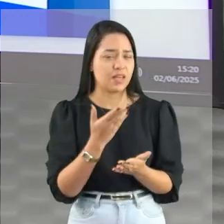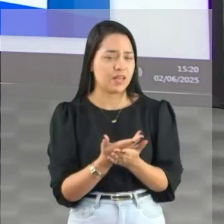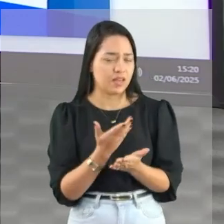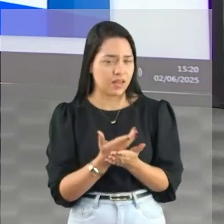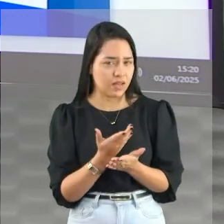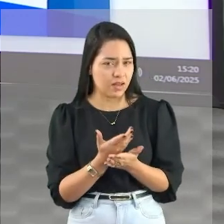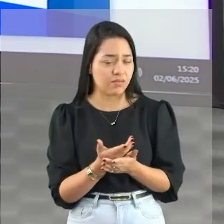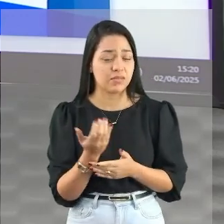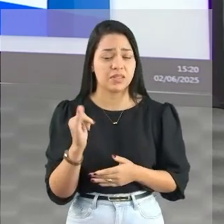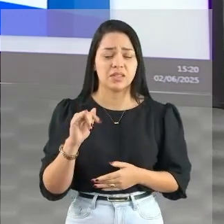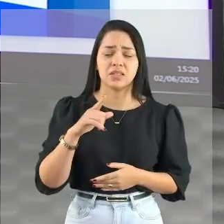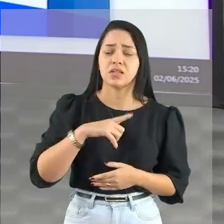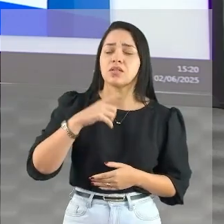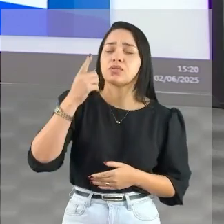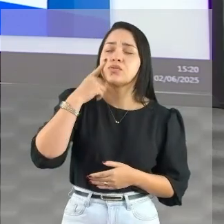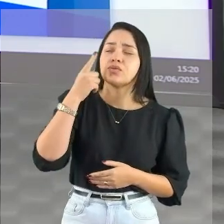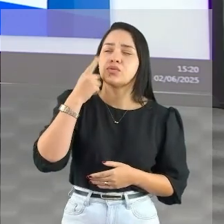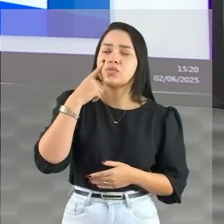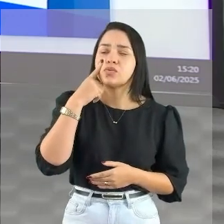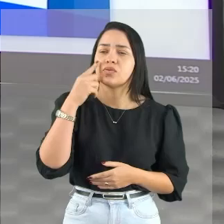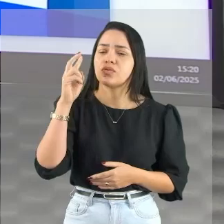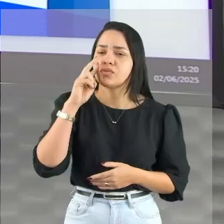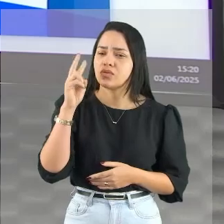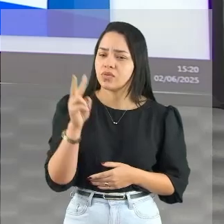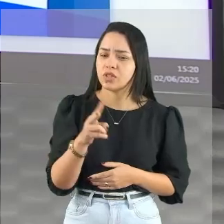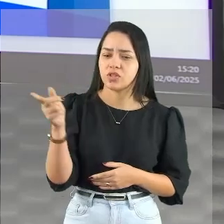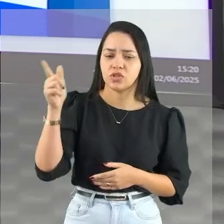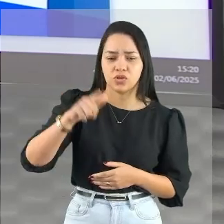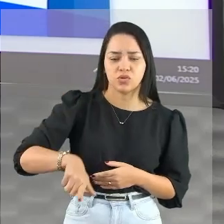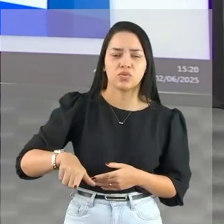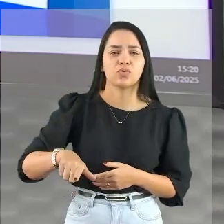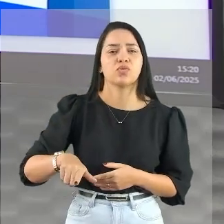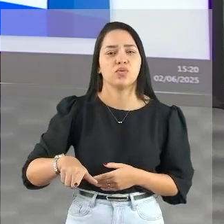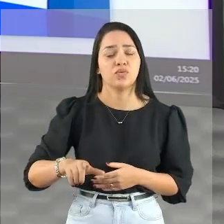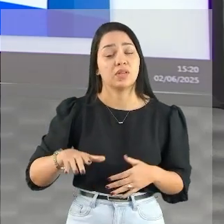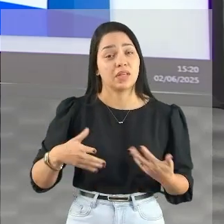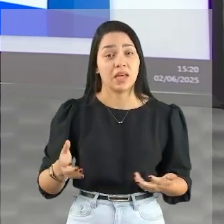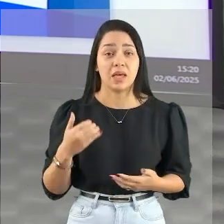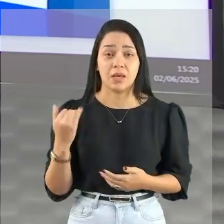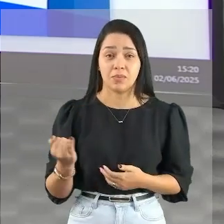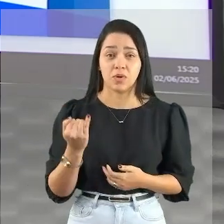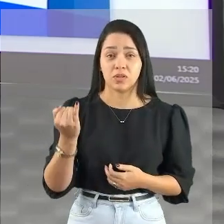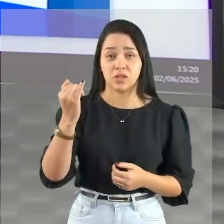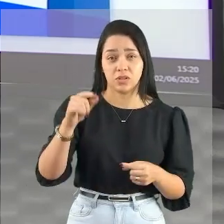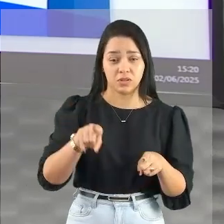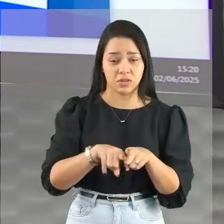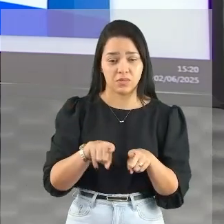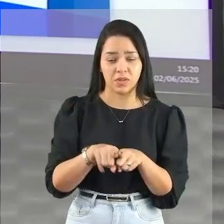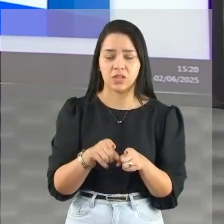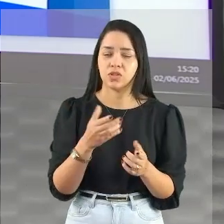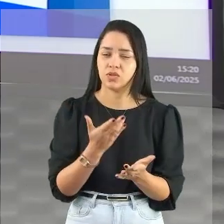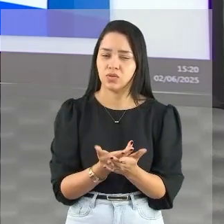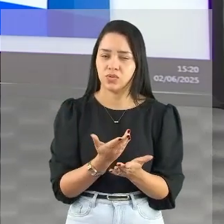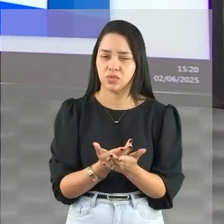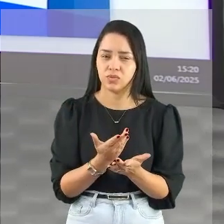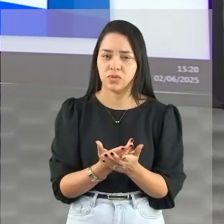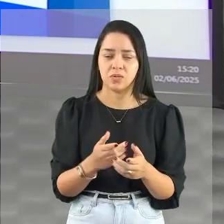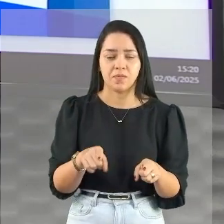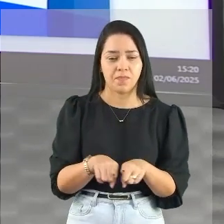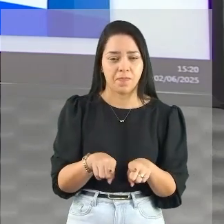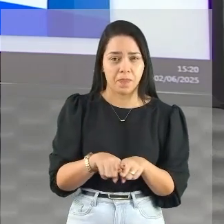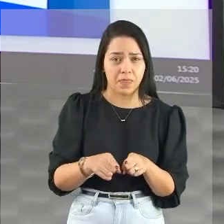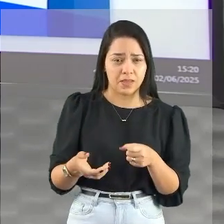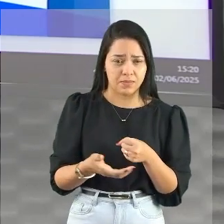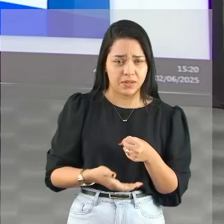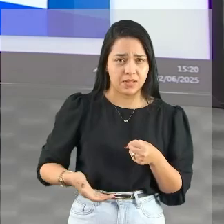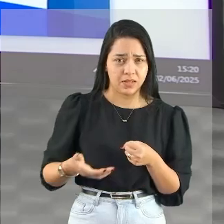aulas. Se tiverem dúvidas, reassistam, tá? A gente tem o nosso plano de aula que é importante também vocês estarem estudando e se baseando